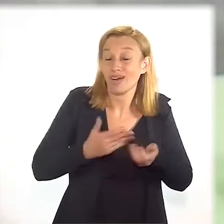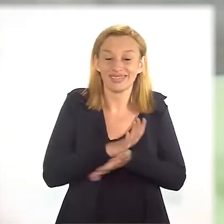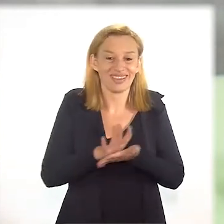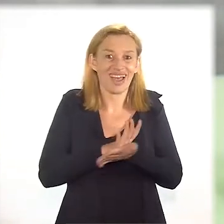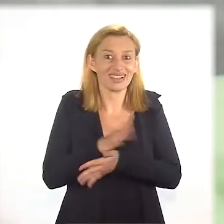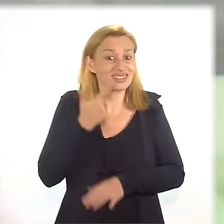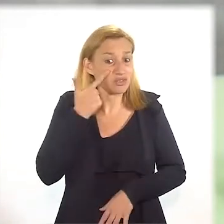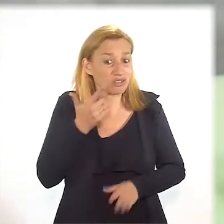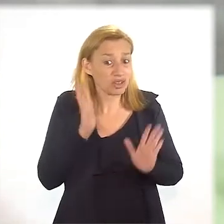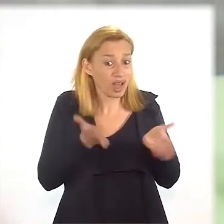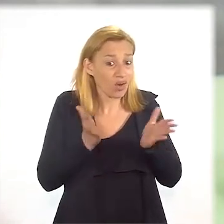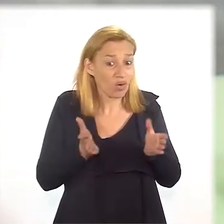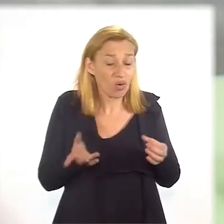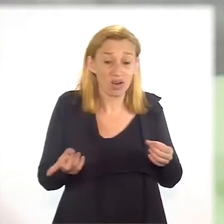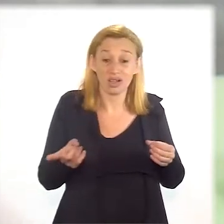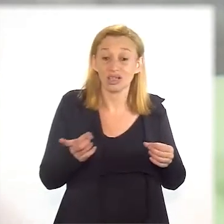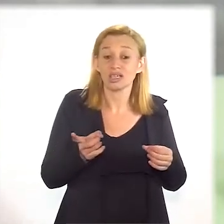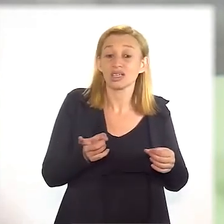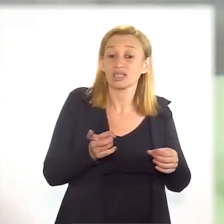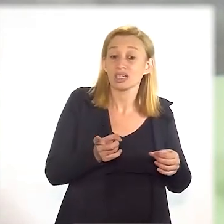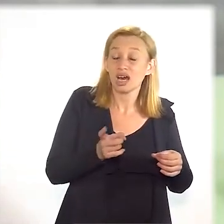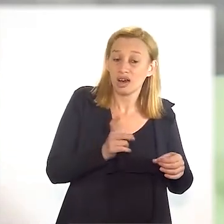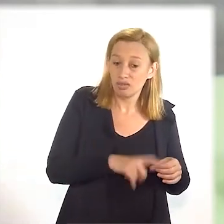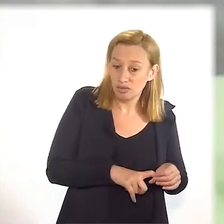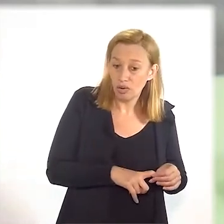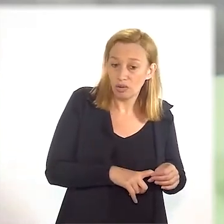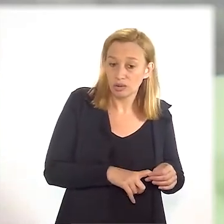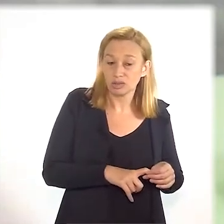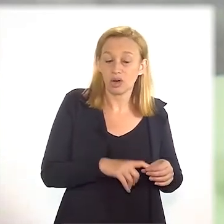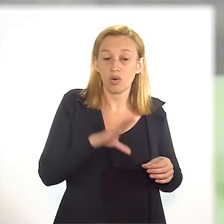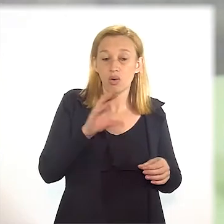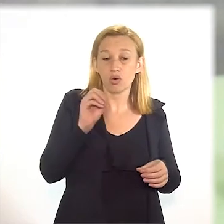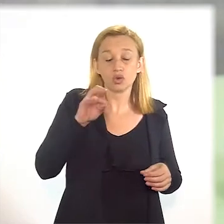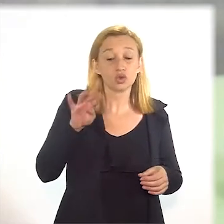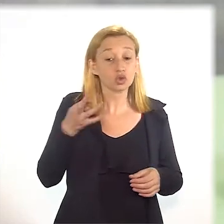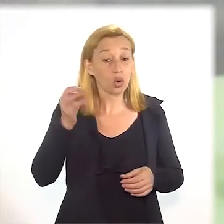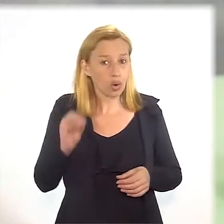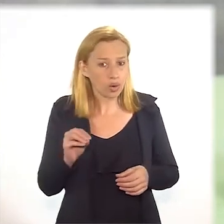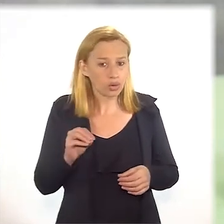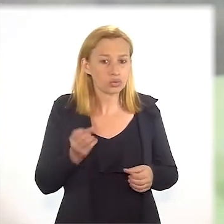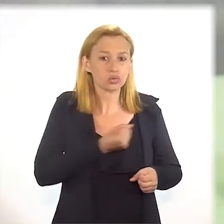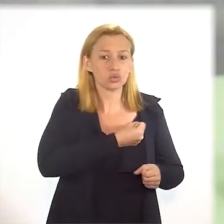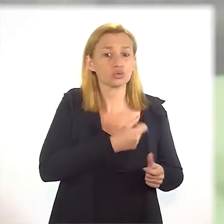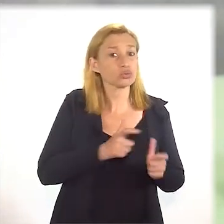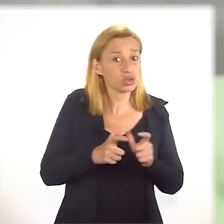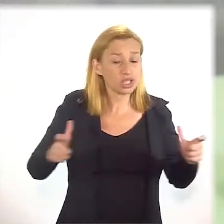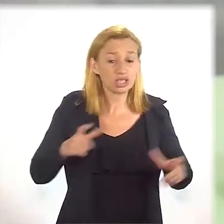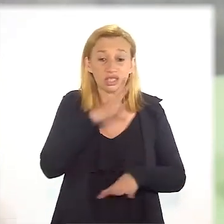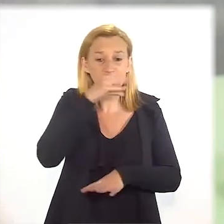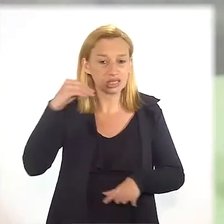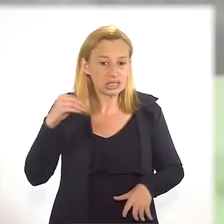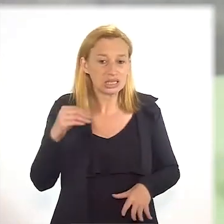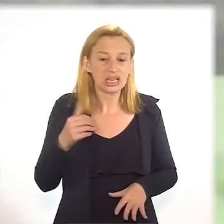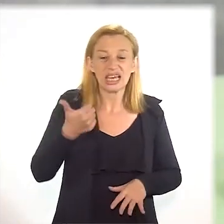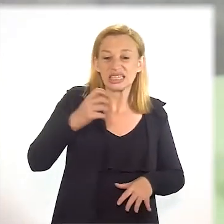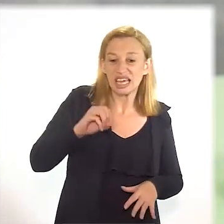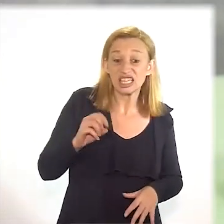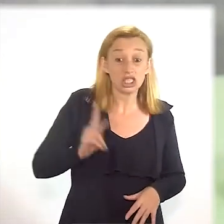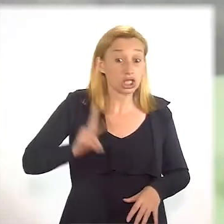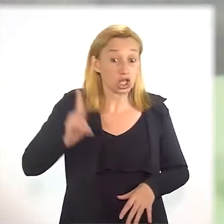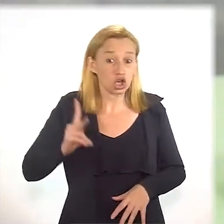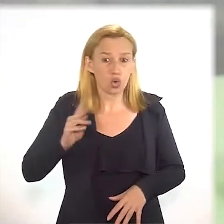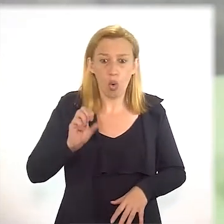a gente está vendo agora, com o retorno parcial dos atendimentos, esse aumento. Teve adolescente que chegou a ganhar 10 quilos,